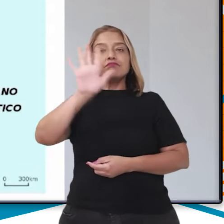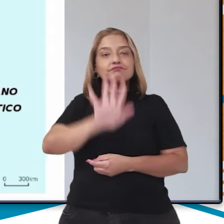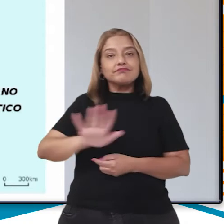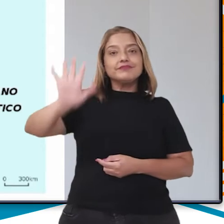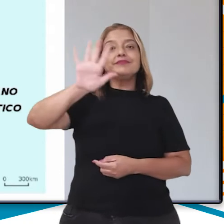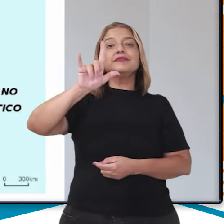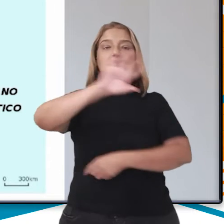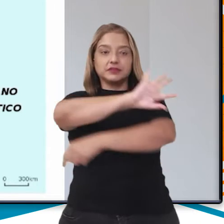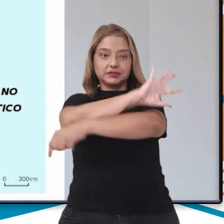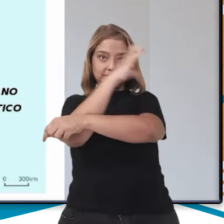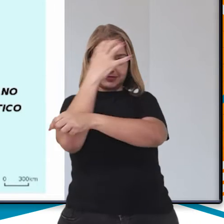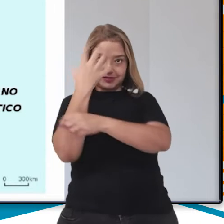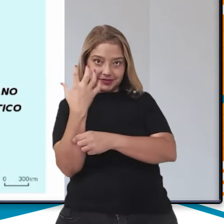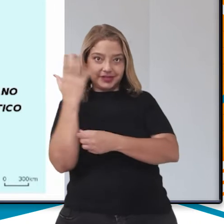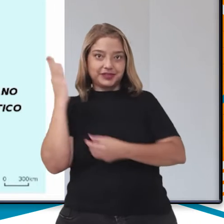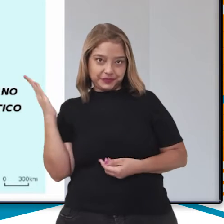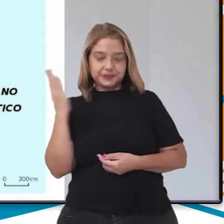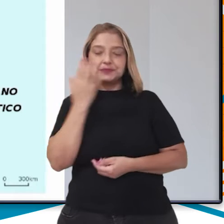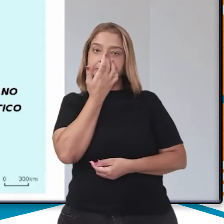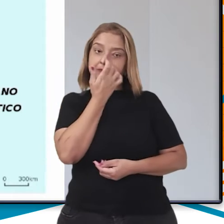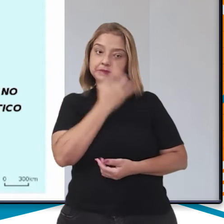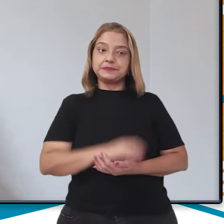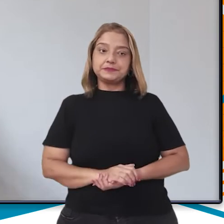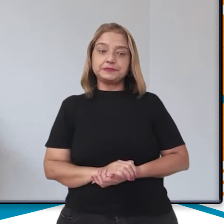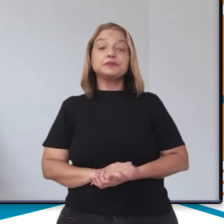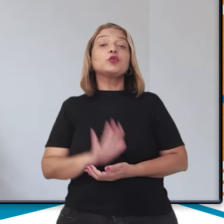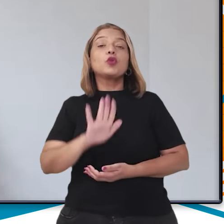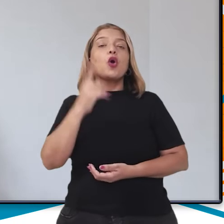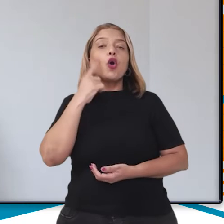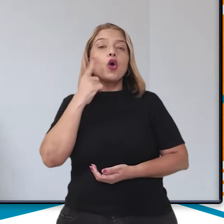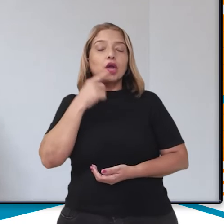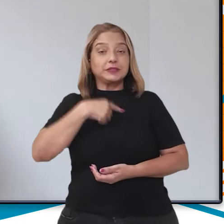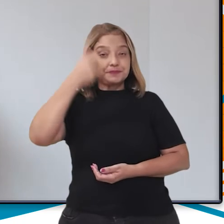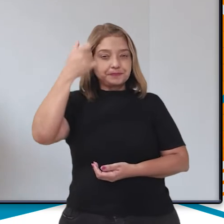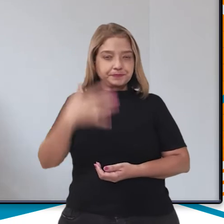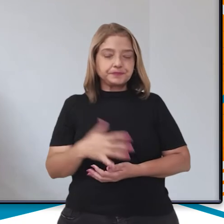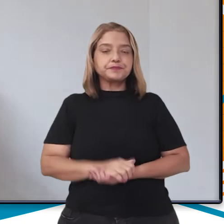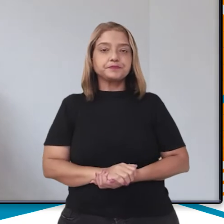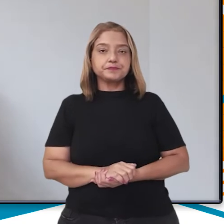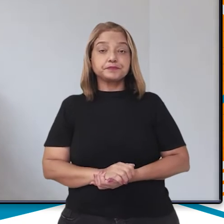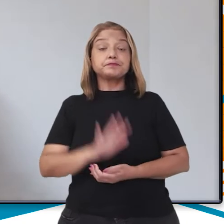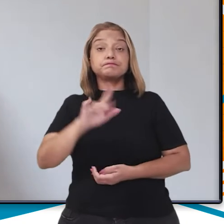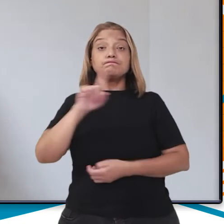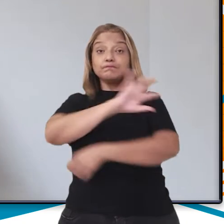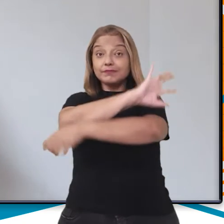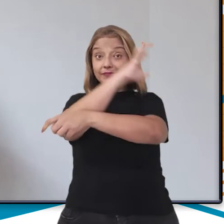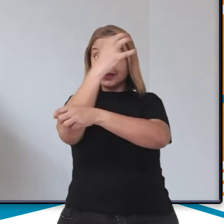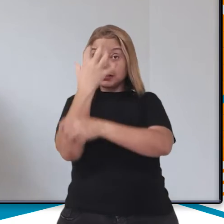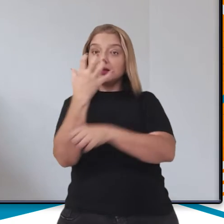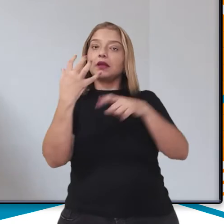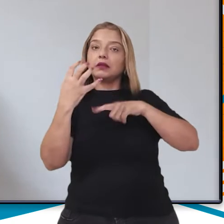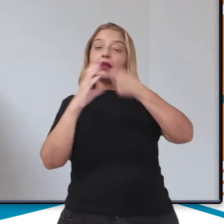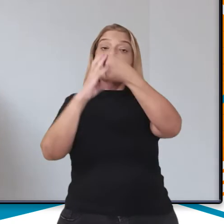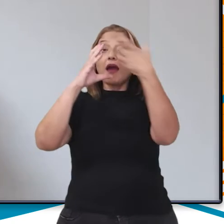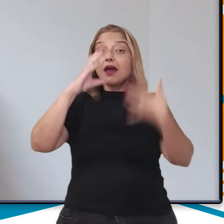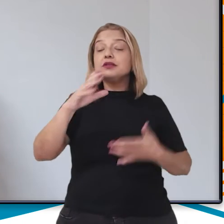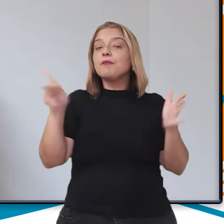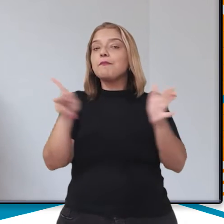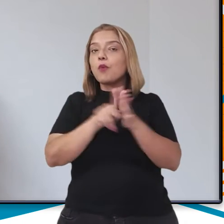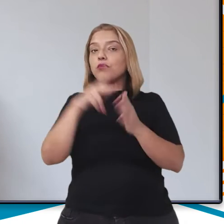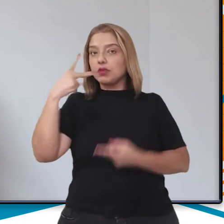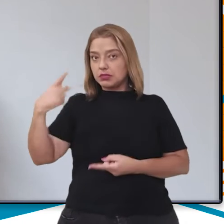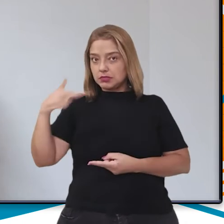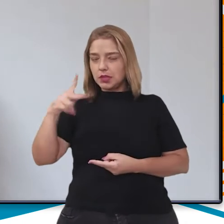o Cerrado, certo, pessoal? Voltando aqui para mim, o Cerrado ele tem algumas